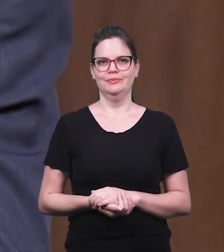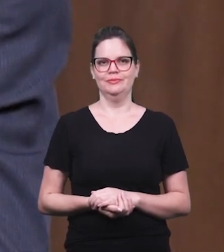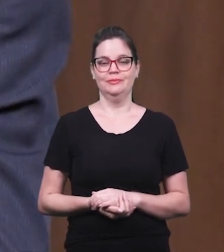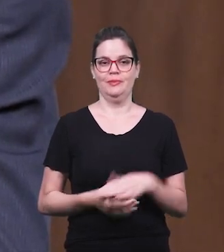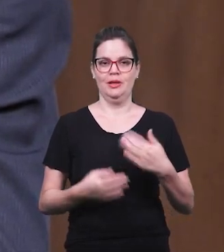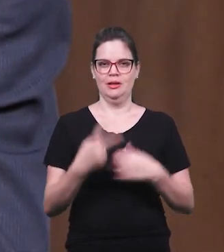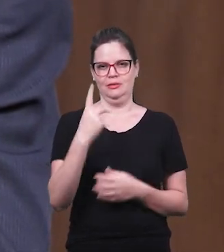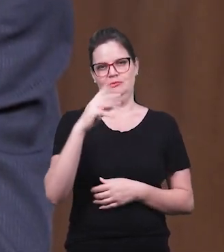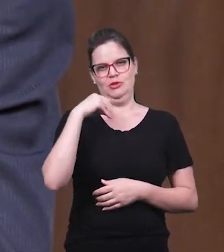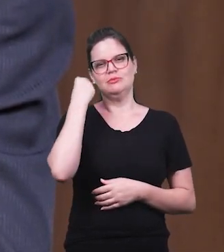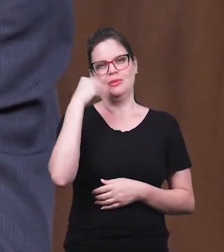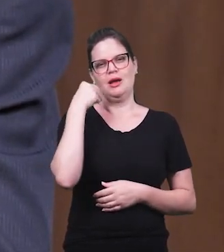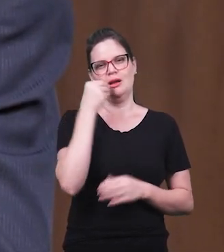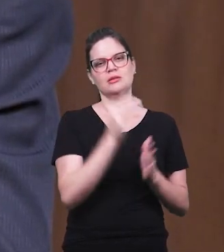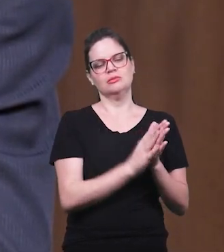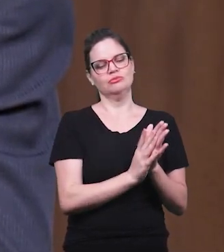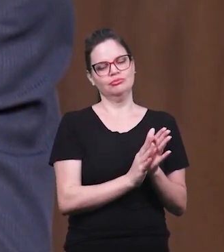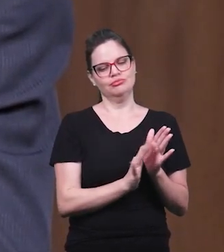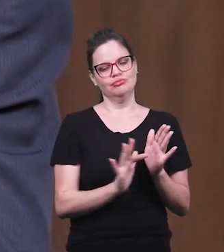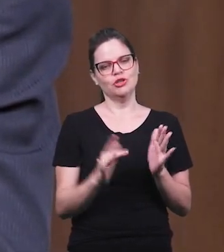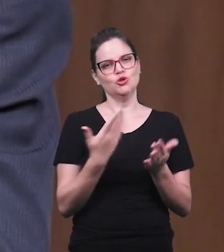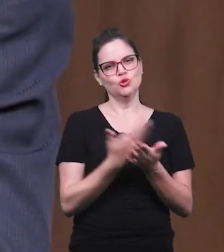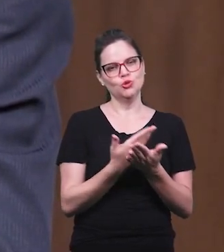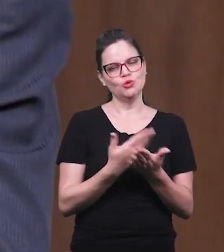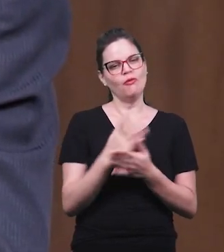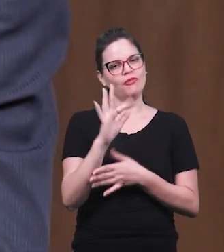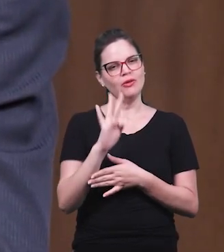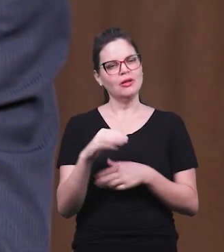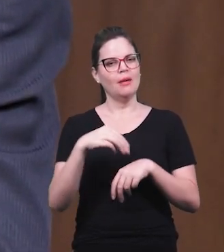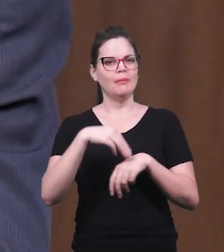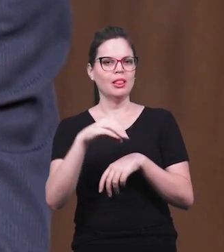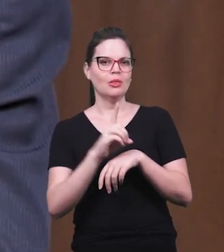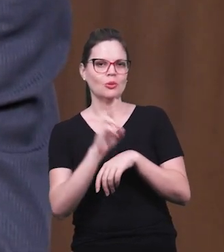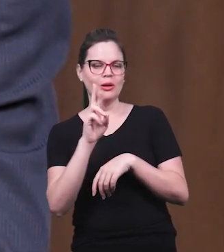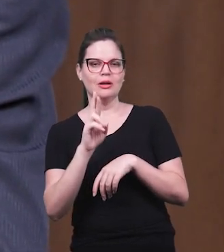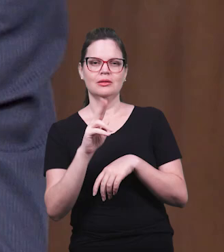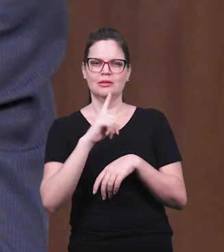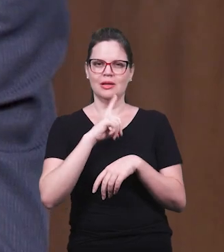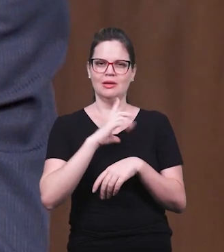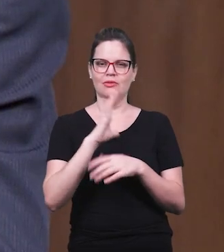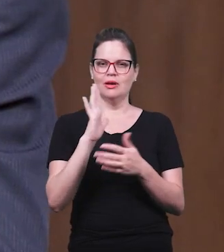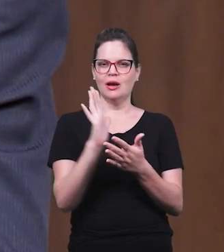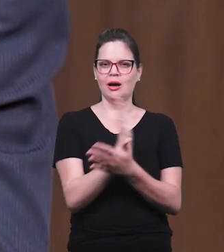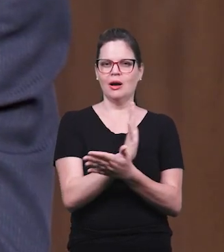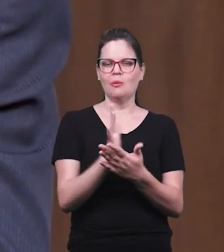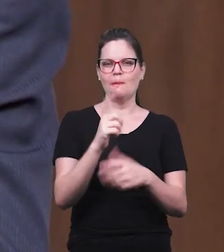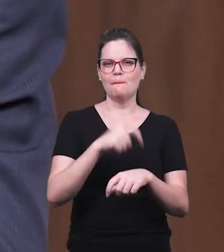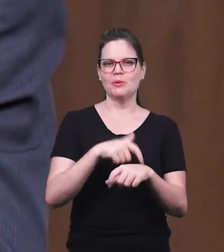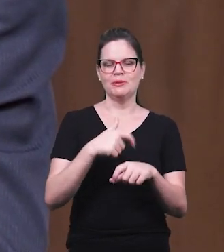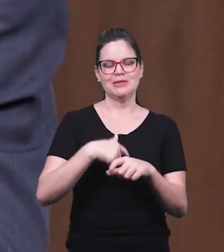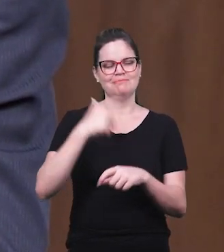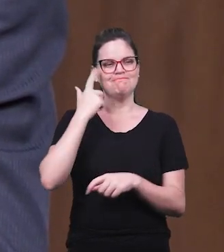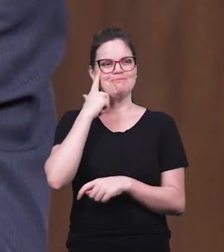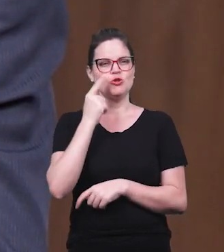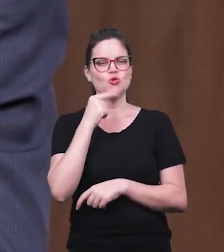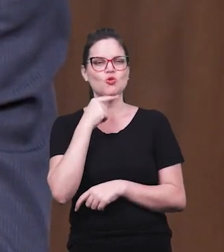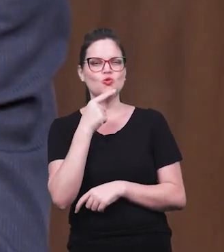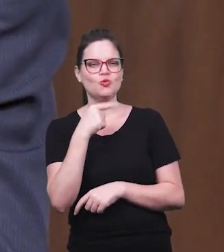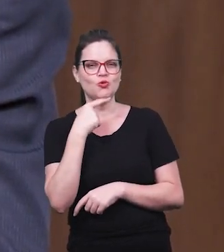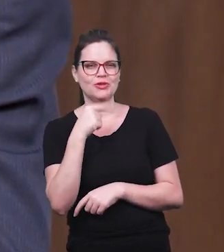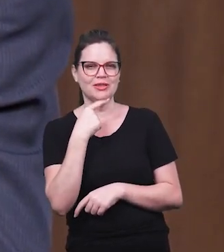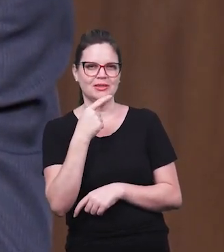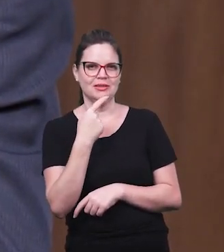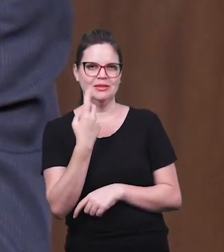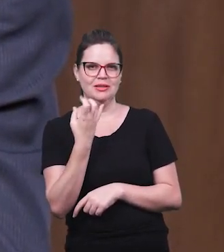nessa sua trajetória, né, nos seus estudos, houve momentos de conflito